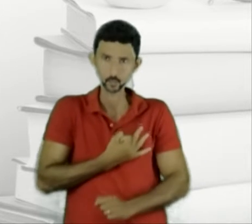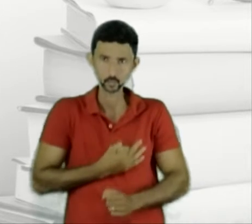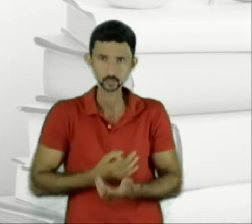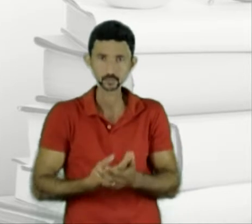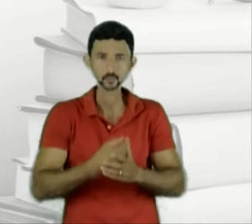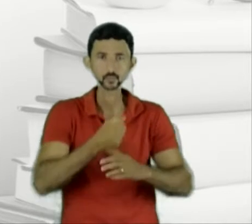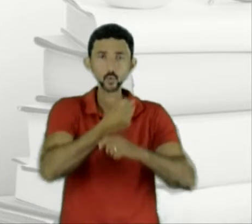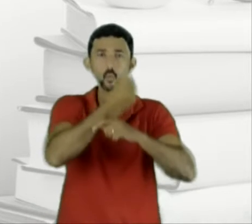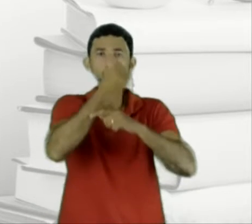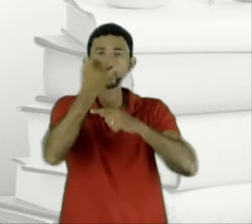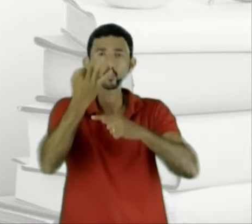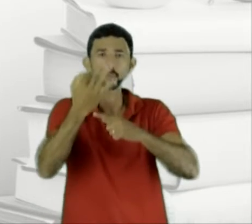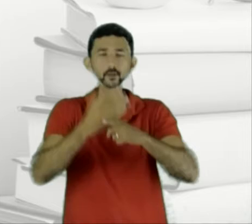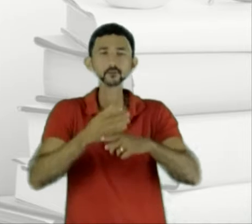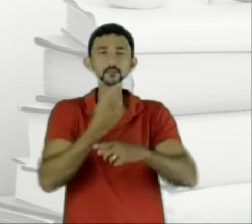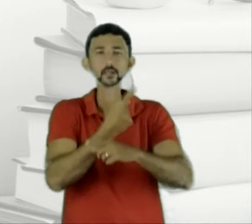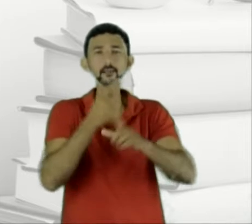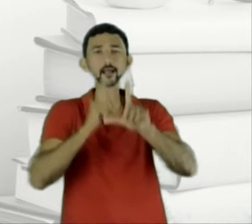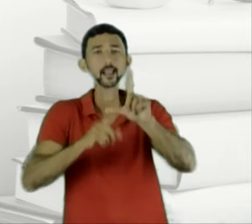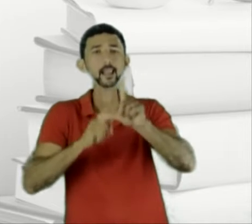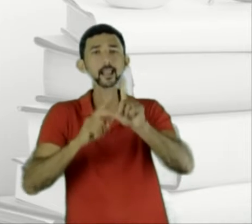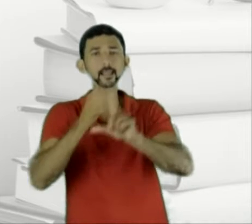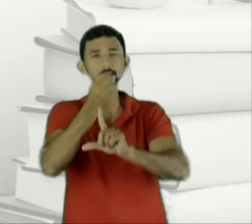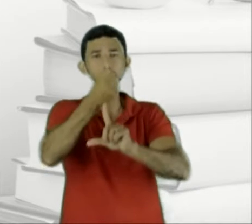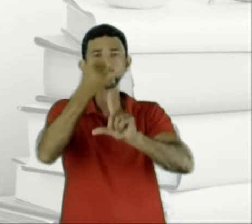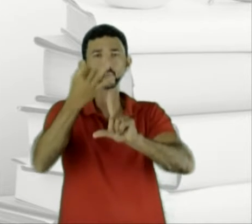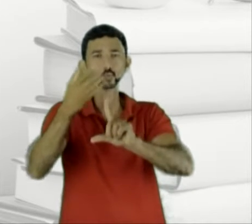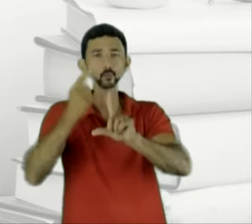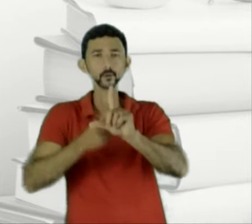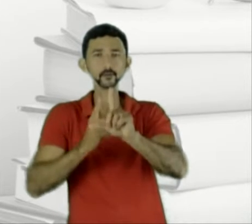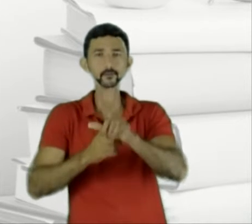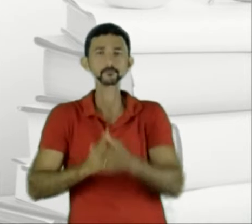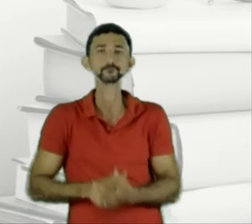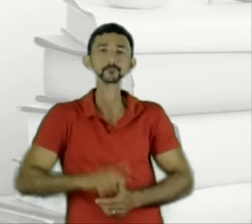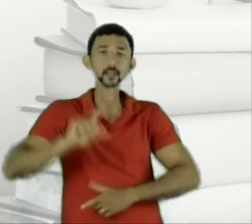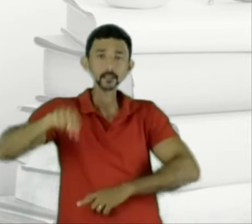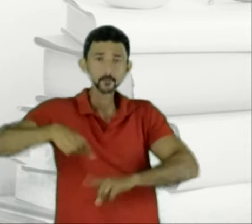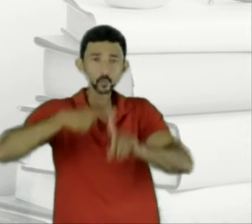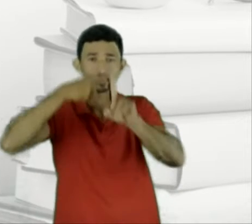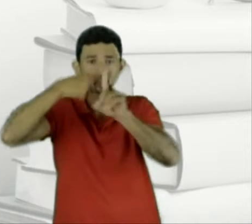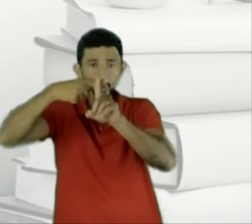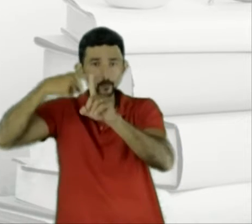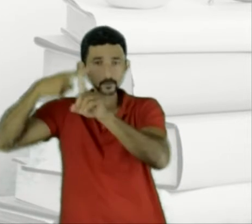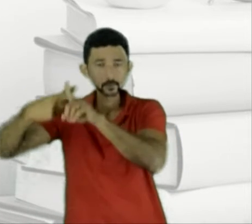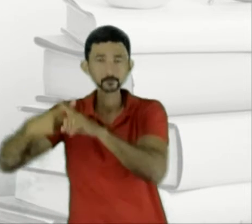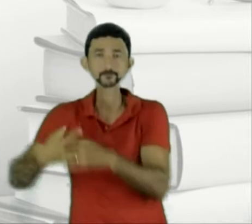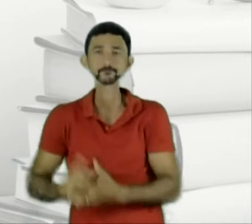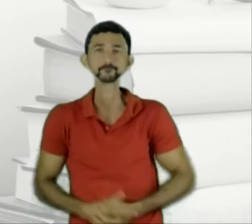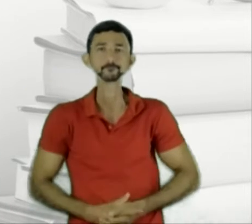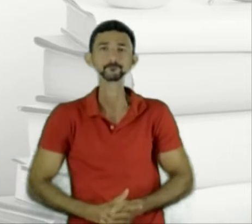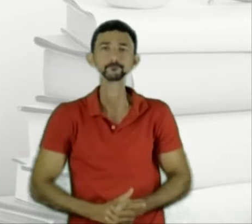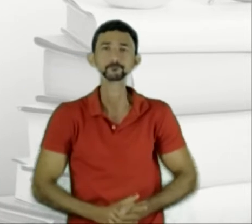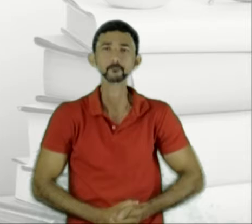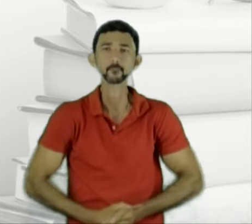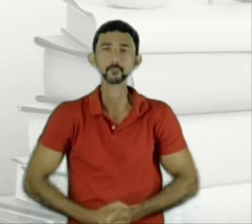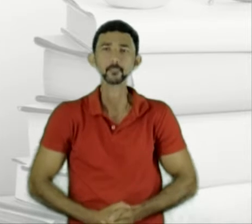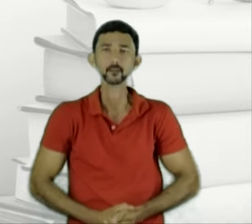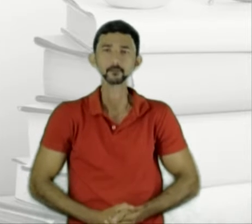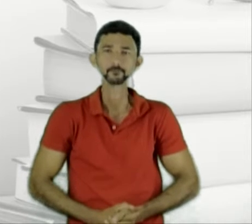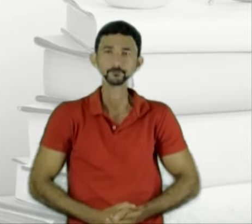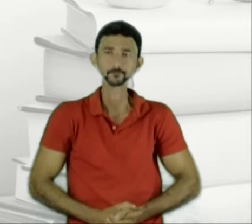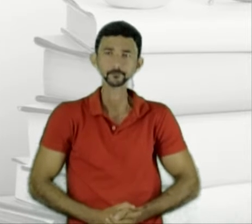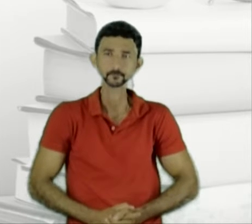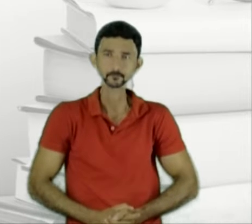os expoentes de cada letra da parte literal e em seguida faz a adição.